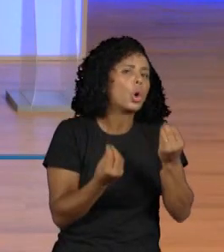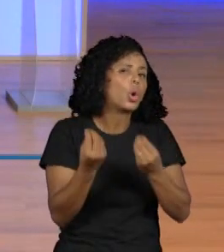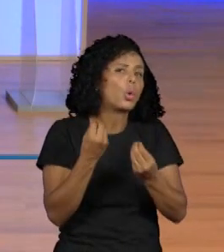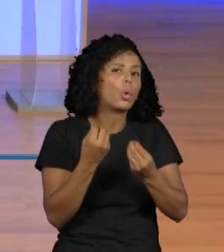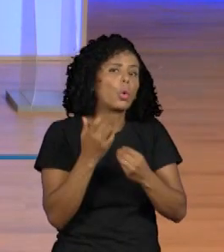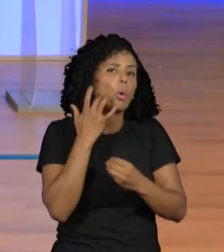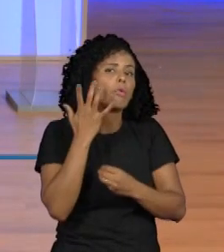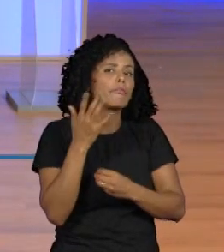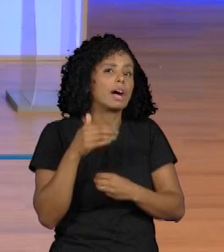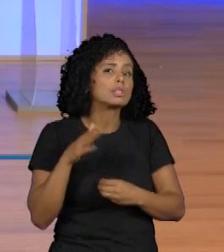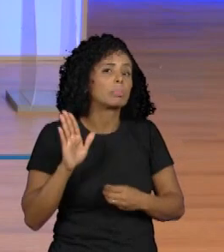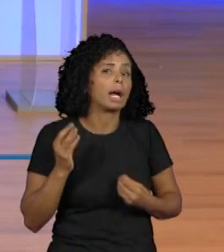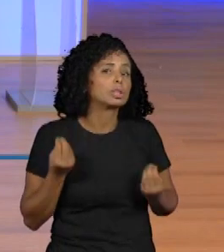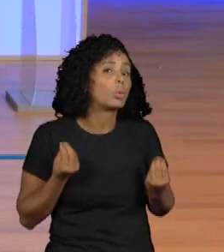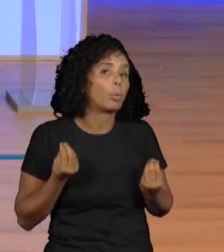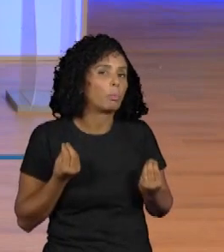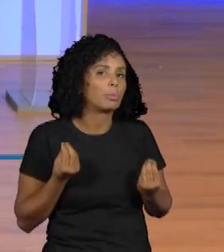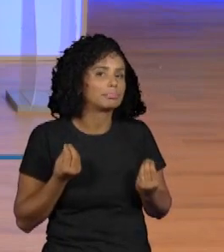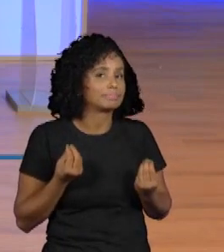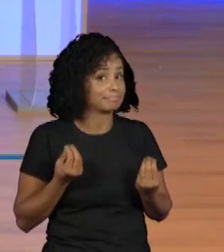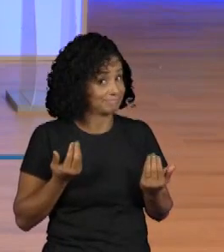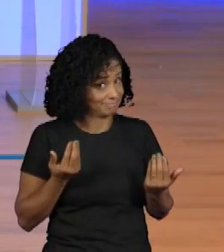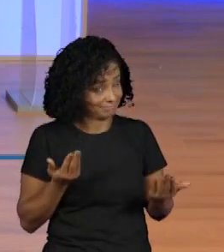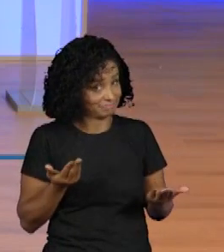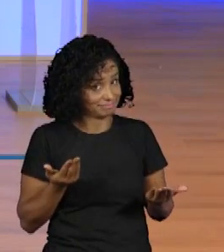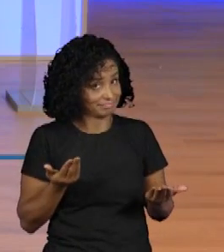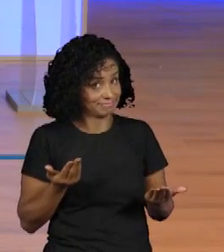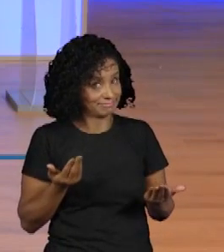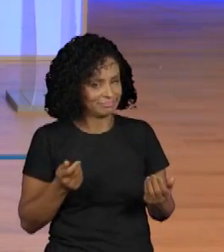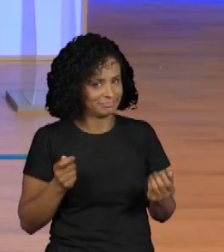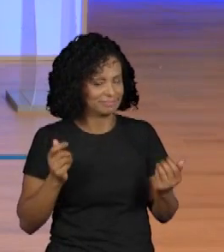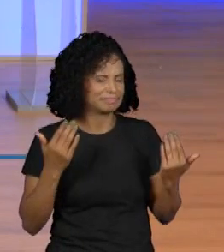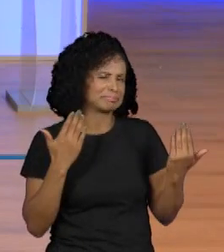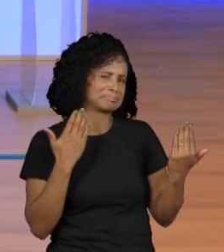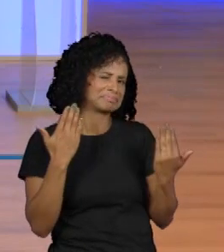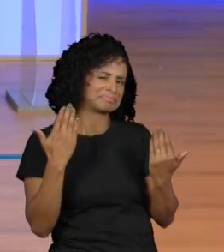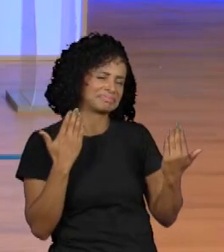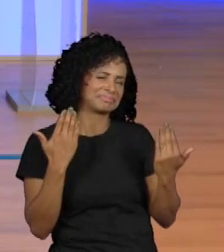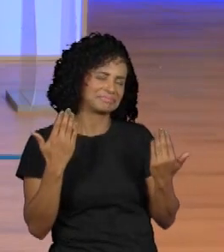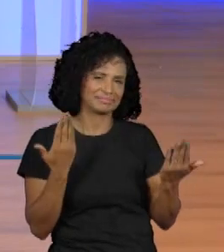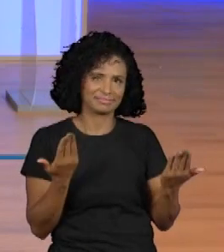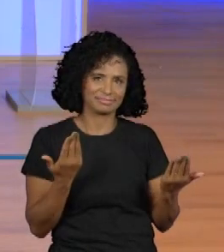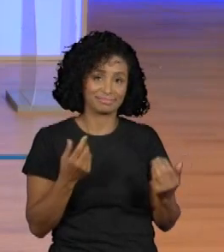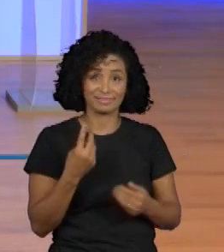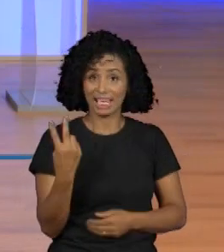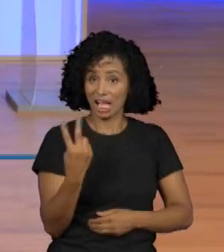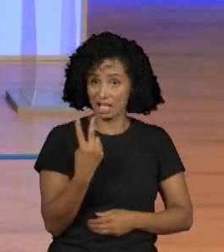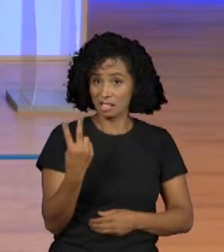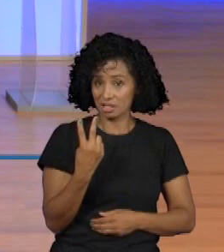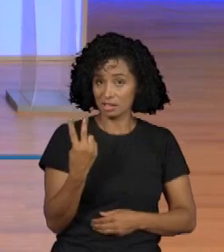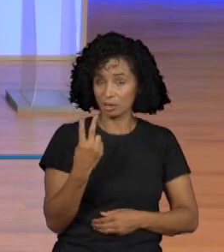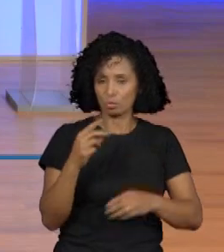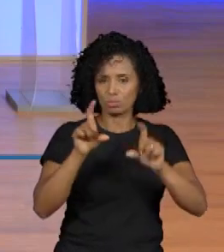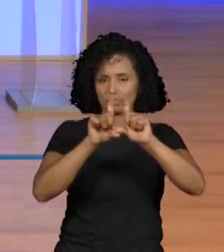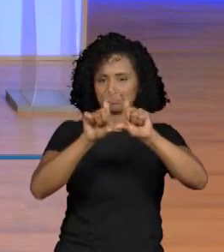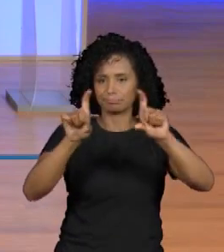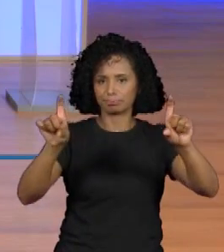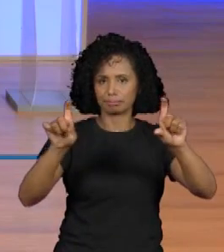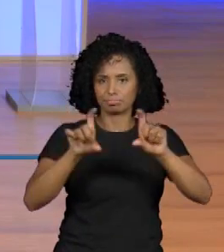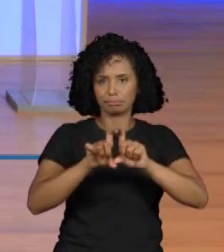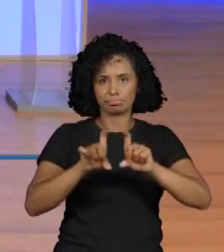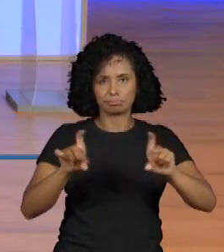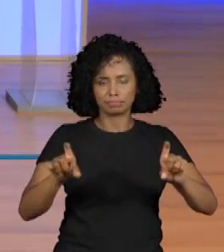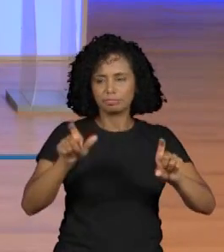as imagens das crianças. Na imagem, na segunda imagem, ficou muito mais fácil contar. Eu poderia contar